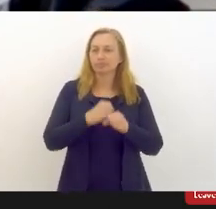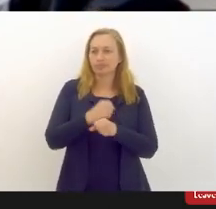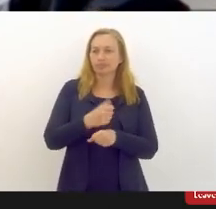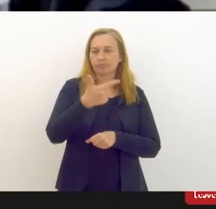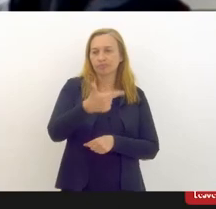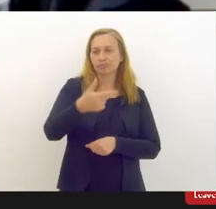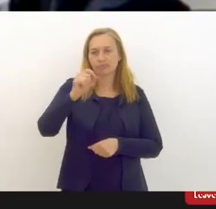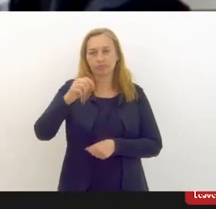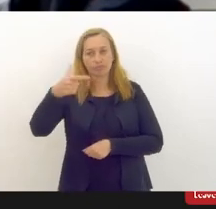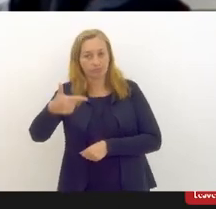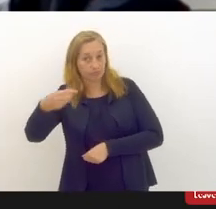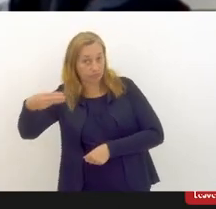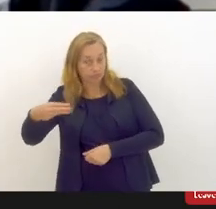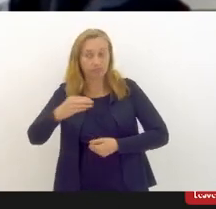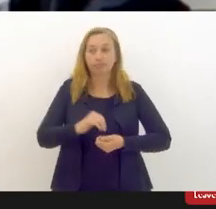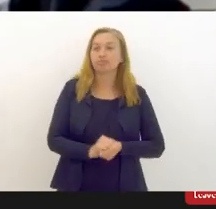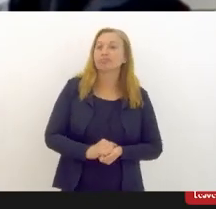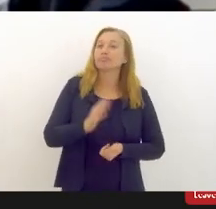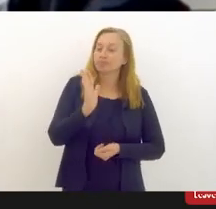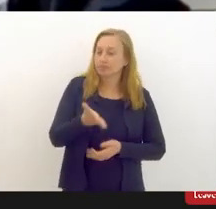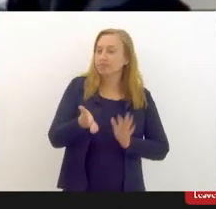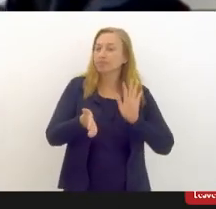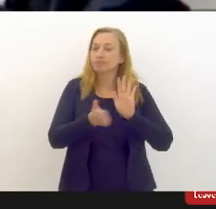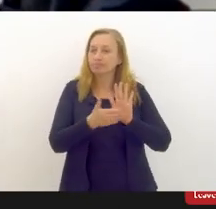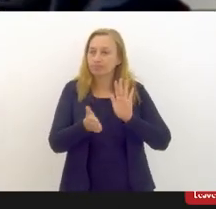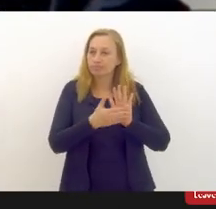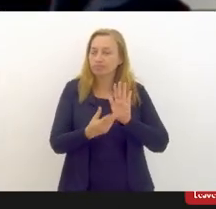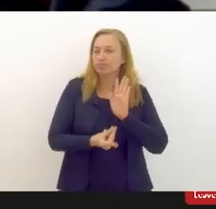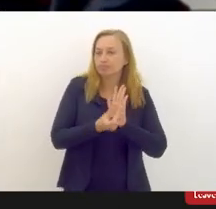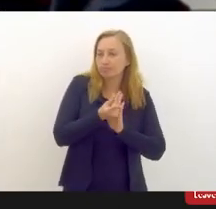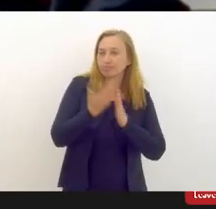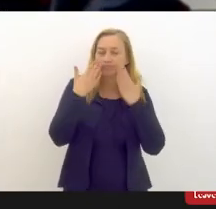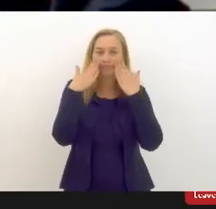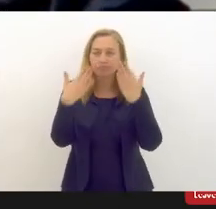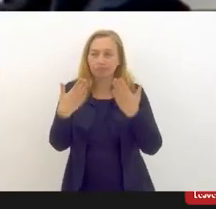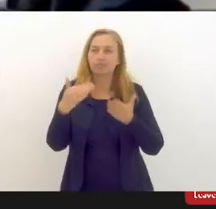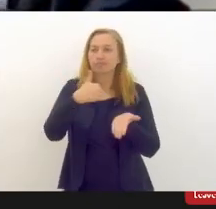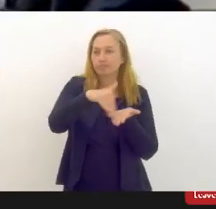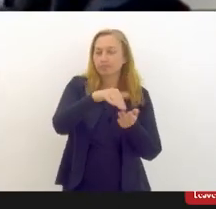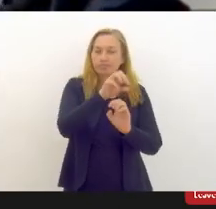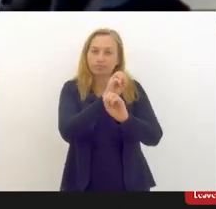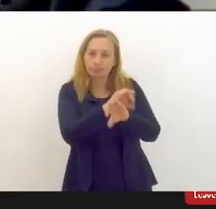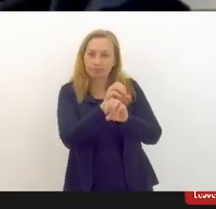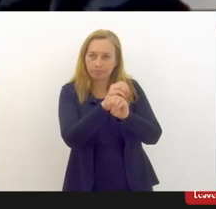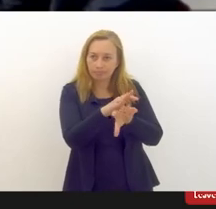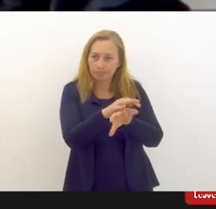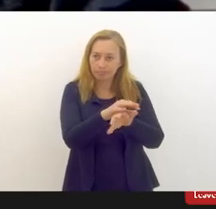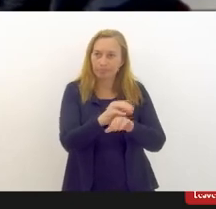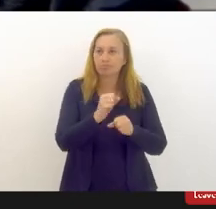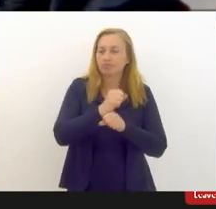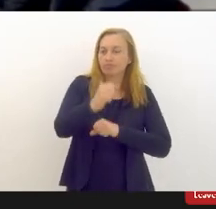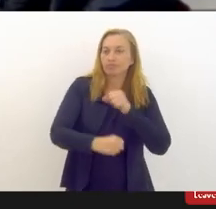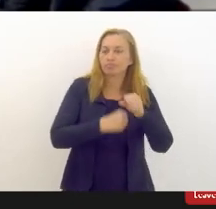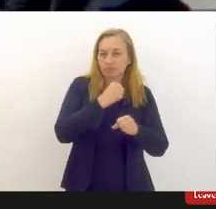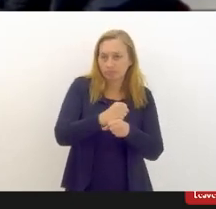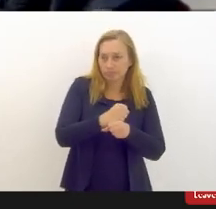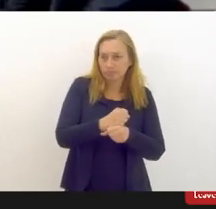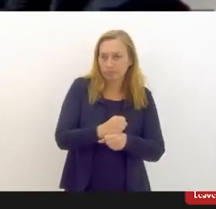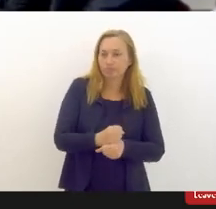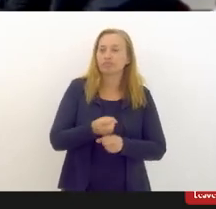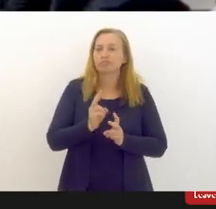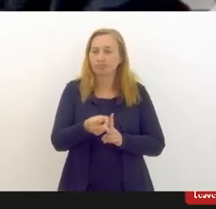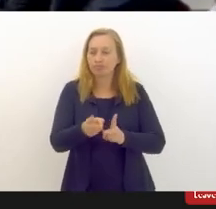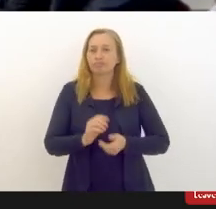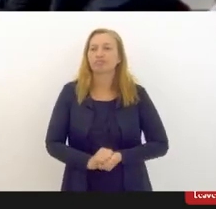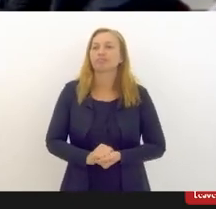2023. Inclusive, já consta da proposta orçamentária apresentada pela Secretaria de Educação para 2023, seguindo a pergunta